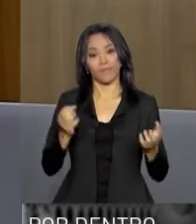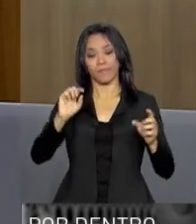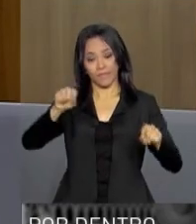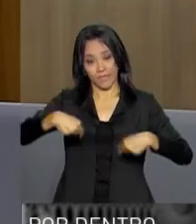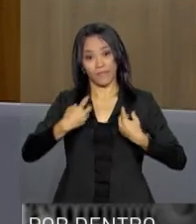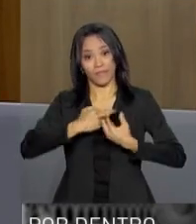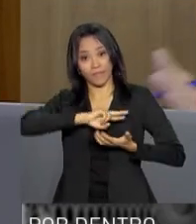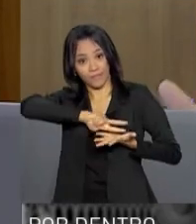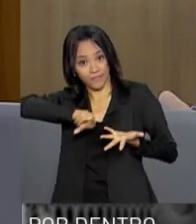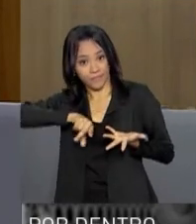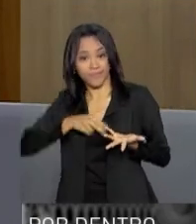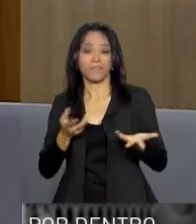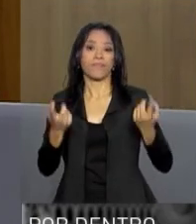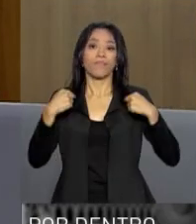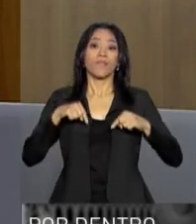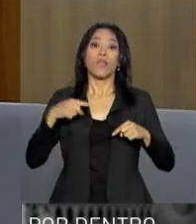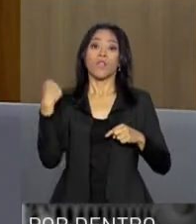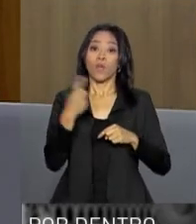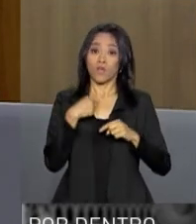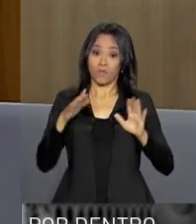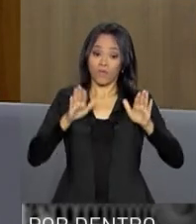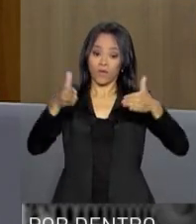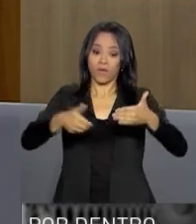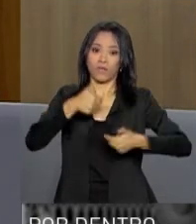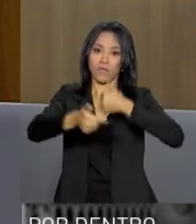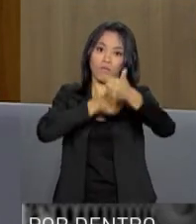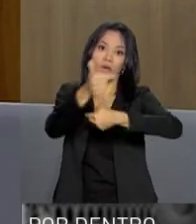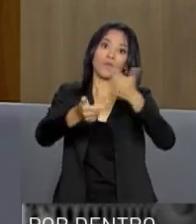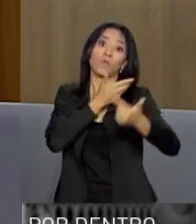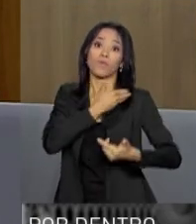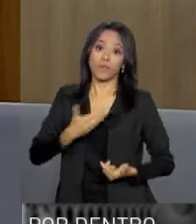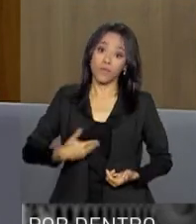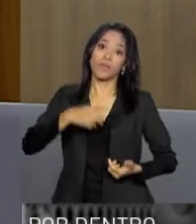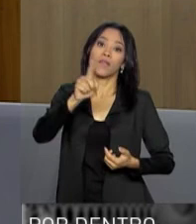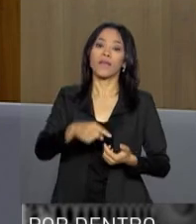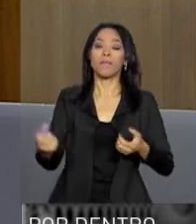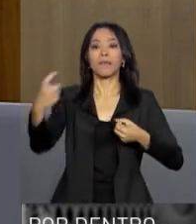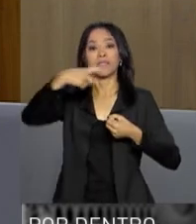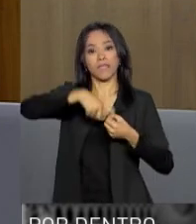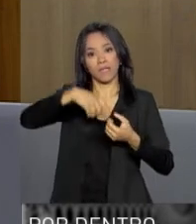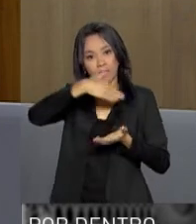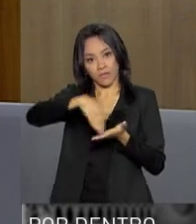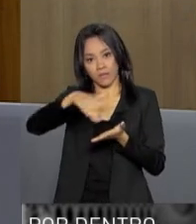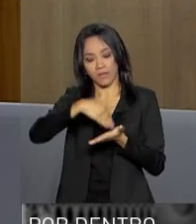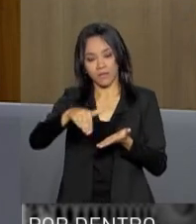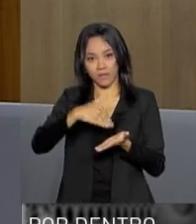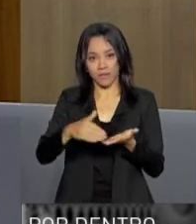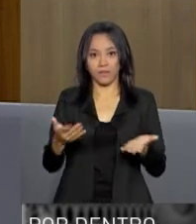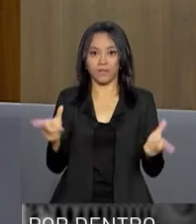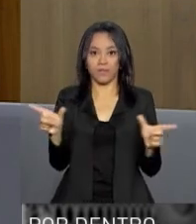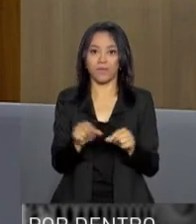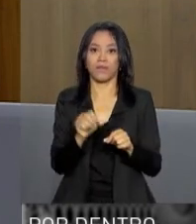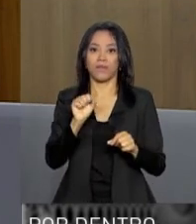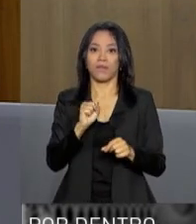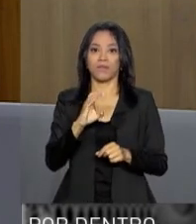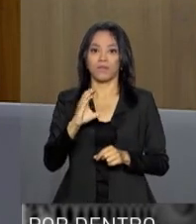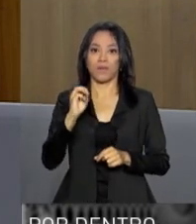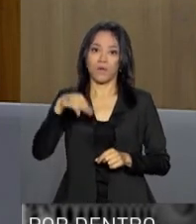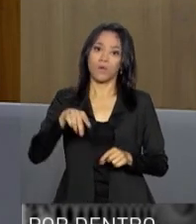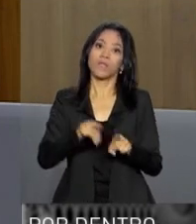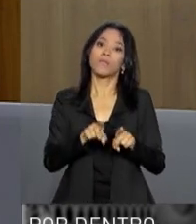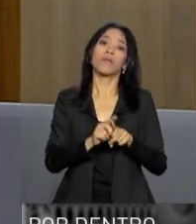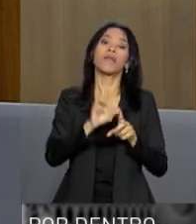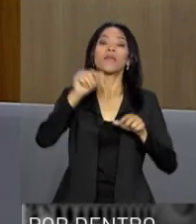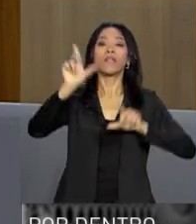por dentro do governo uma parceria da secretaria de comunicação social da presidência da república com a nbr e hoje temos a presença do secretário nacional